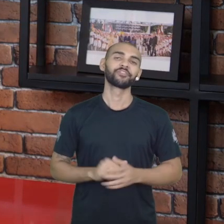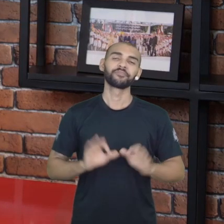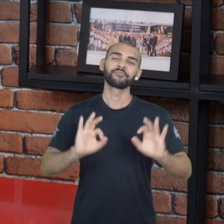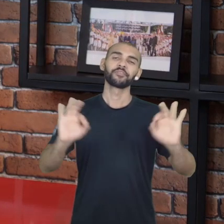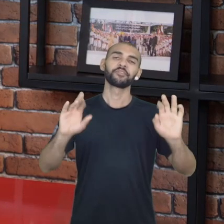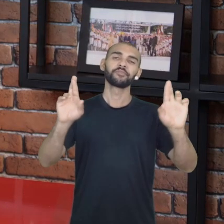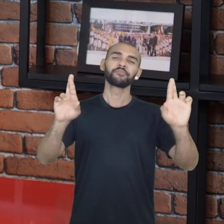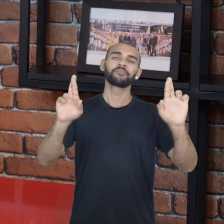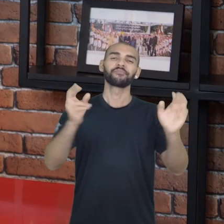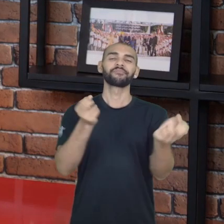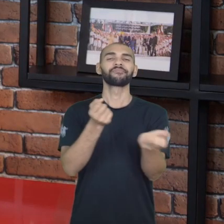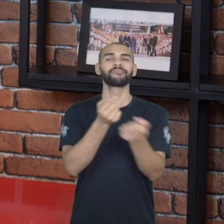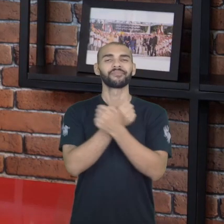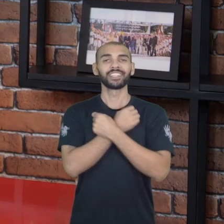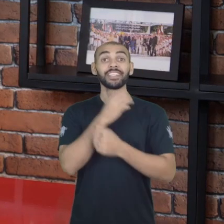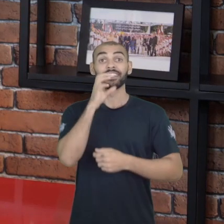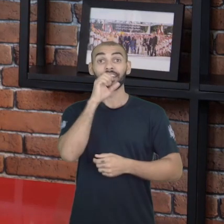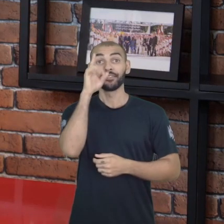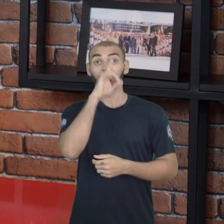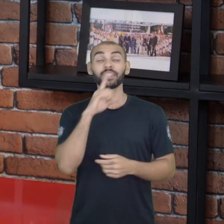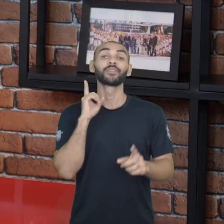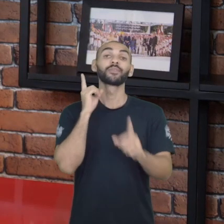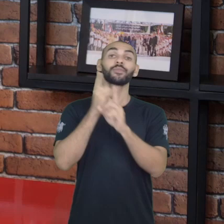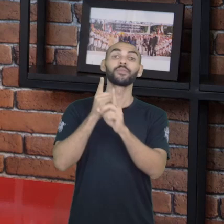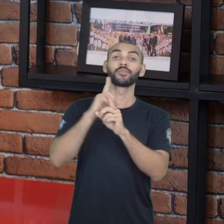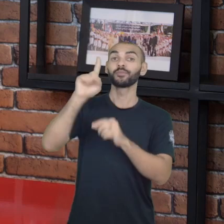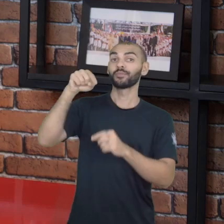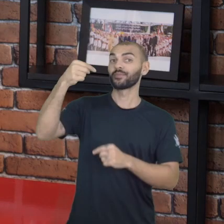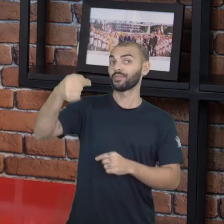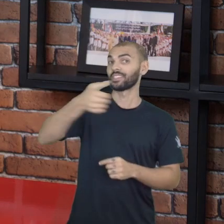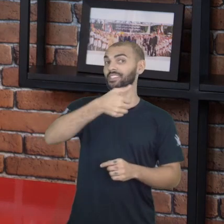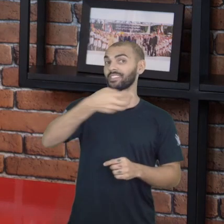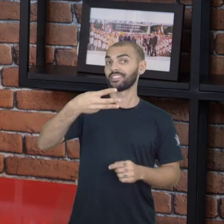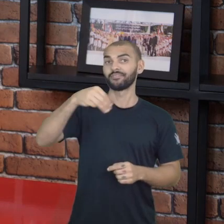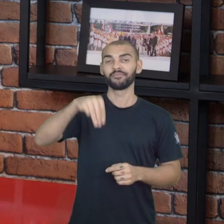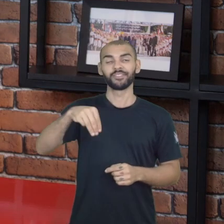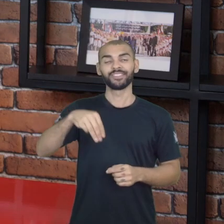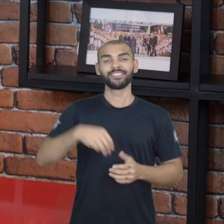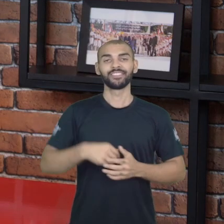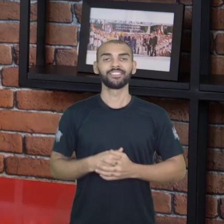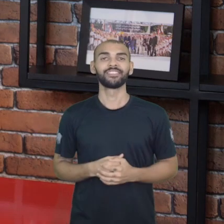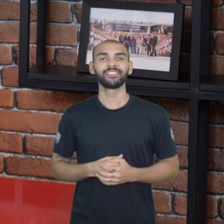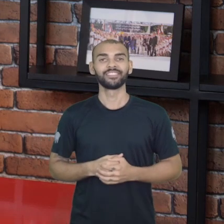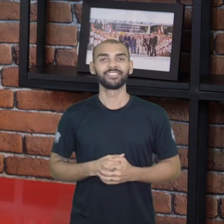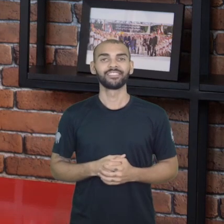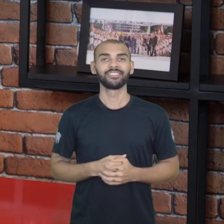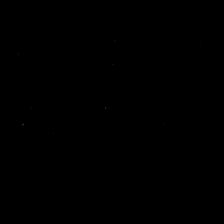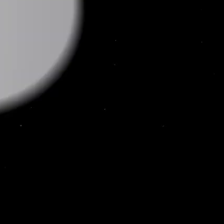você desejando um ótimo final de semana e a gente se encontra no próximo 13 Minutos.